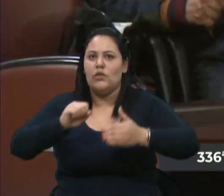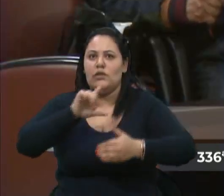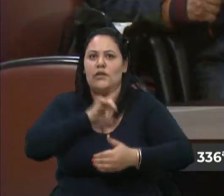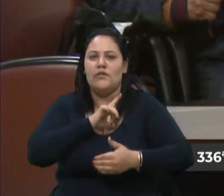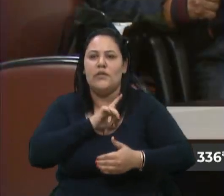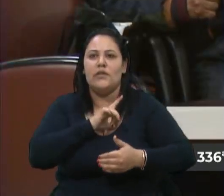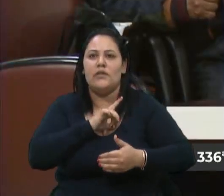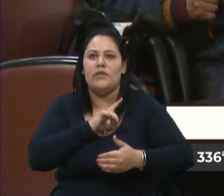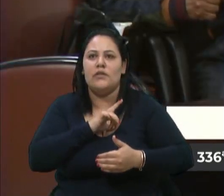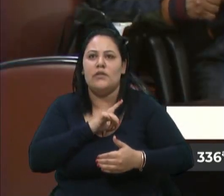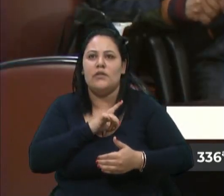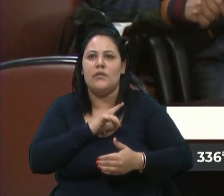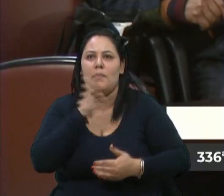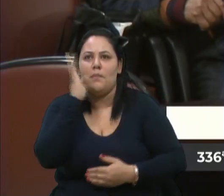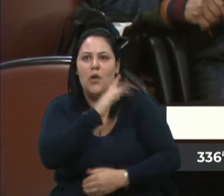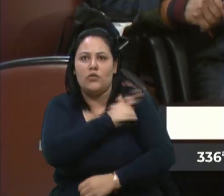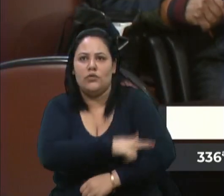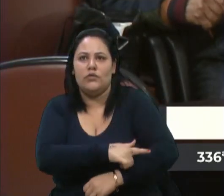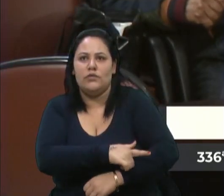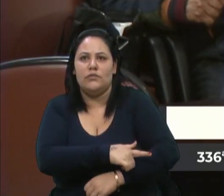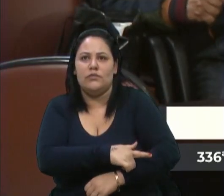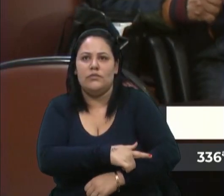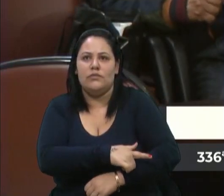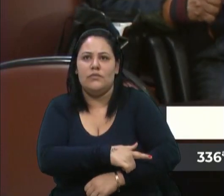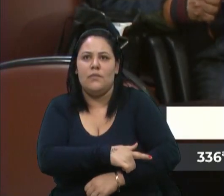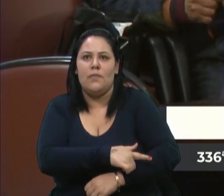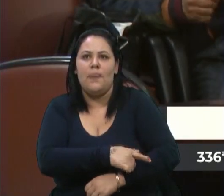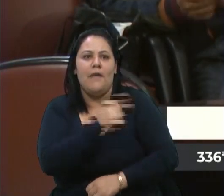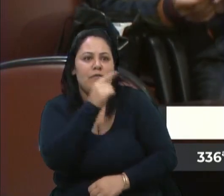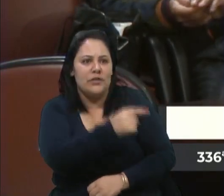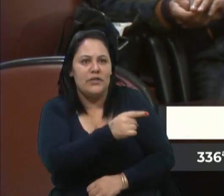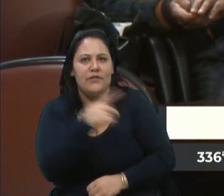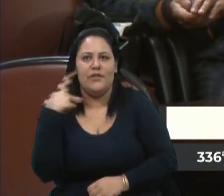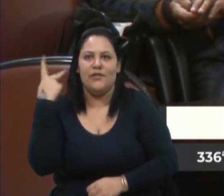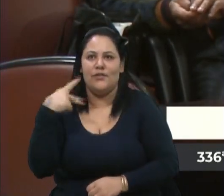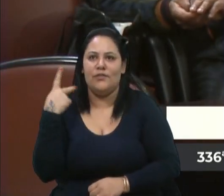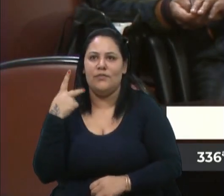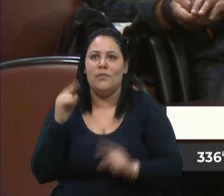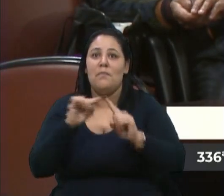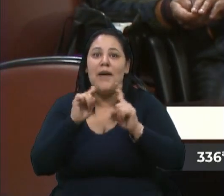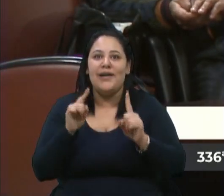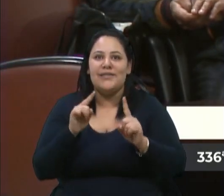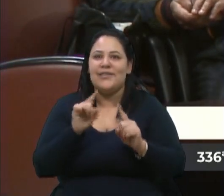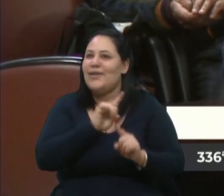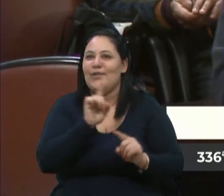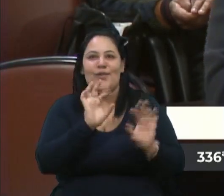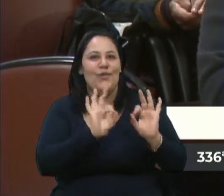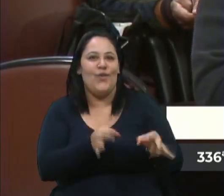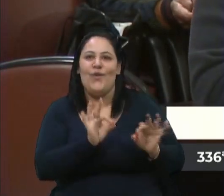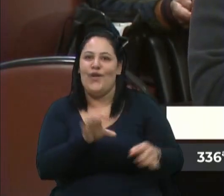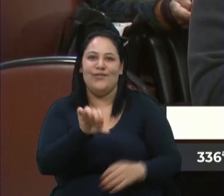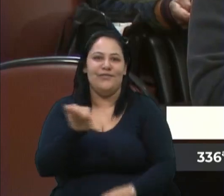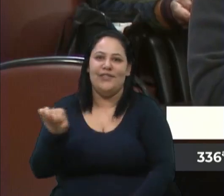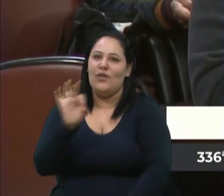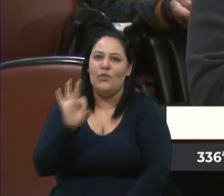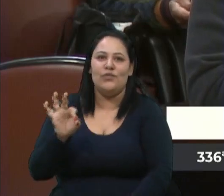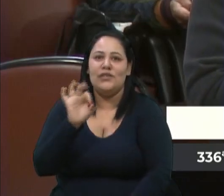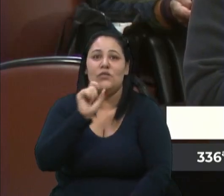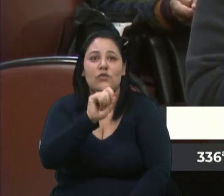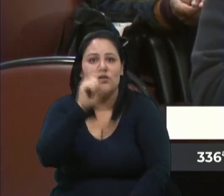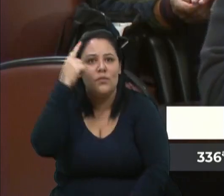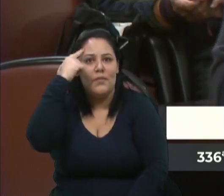com o pessoal da limpeza, até é o senhor, vereador. Mas eu discordo de 99% do que o senhor pensa. E é uma